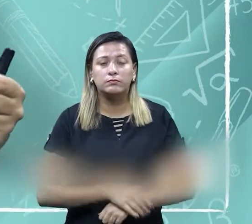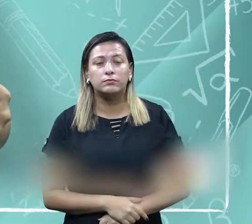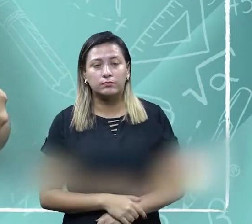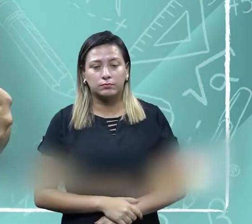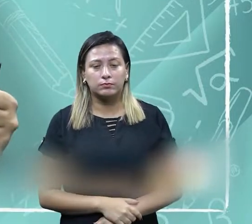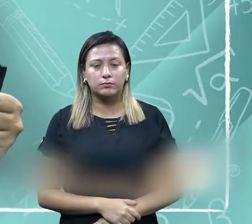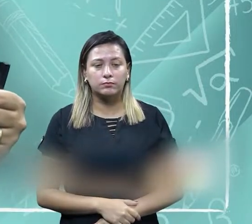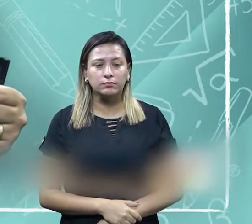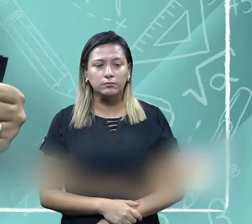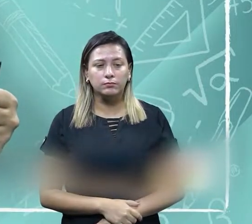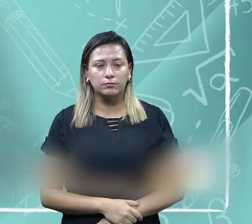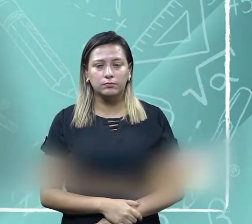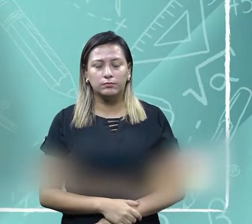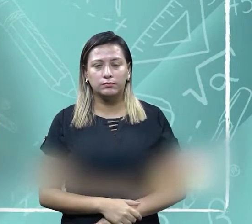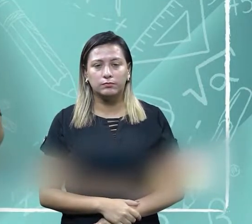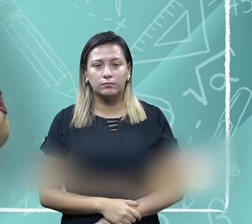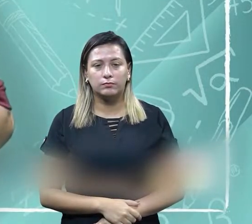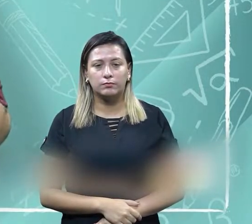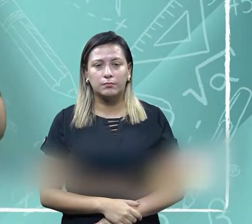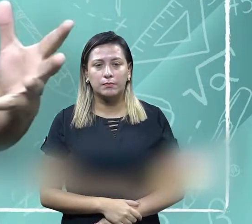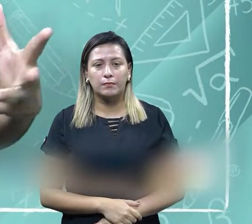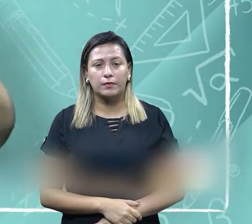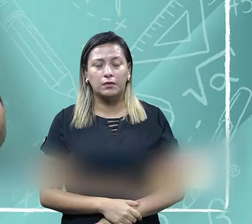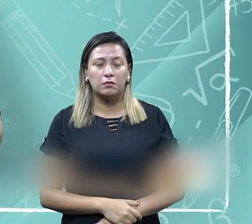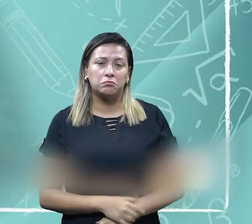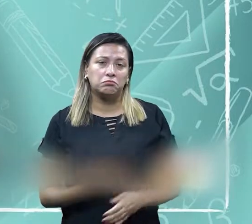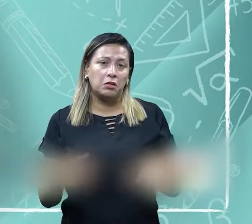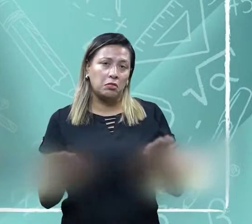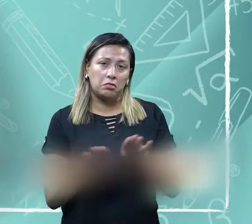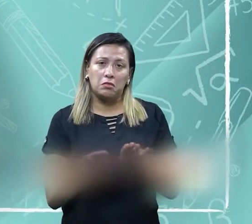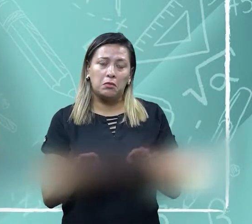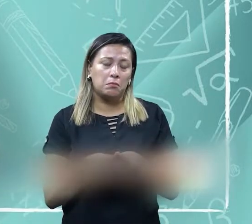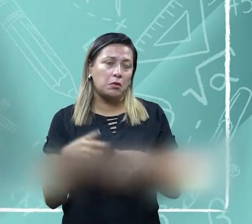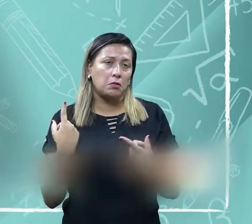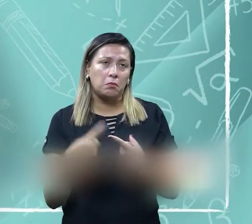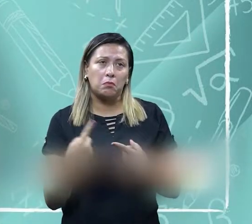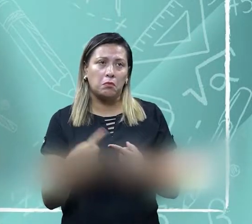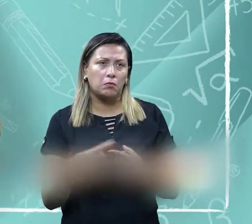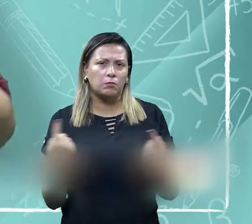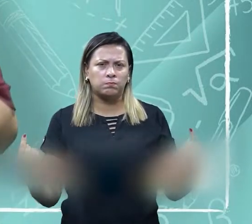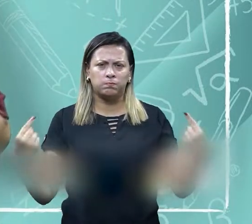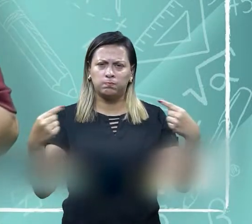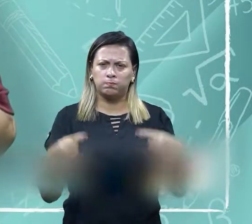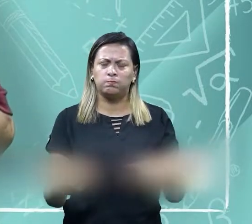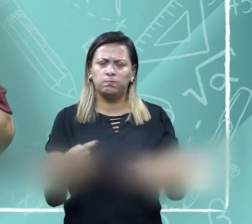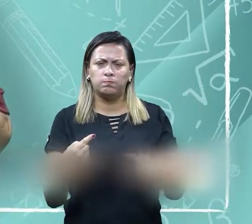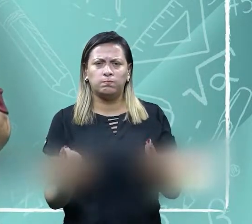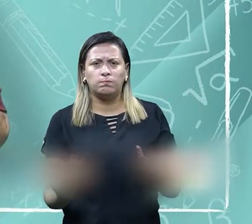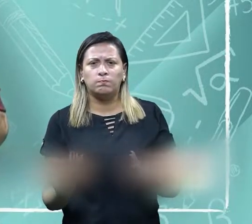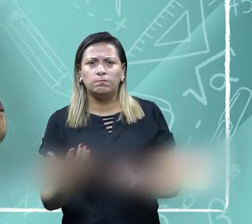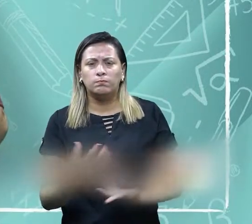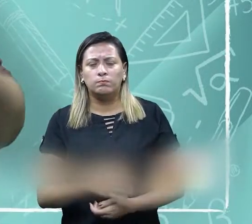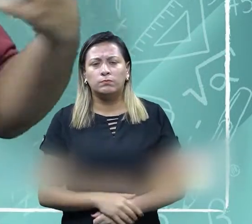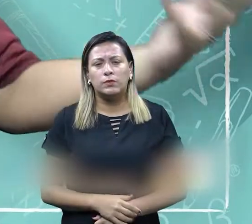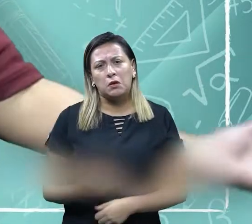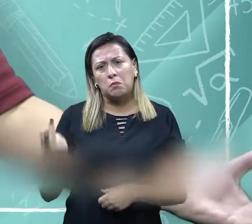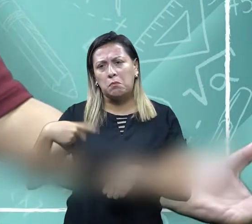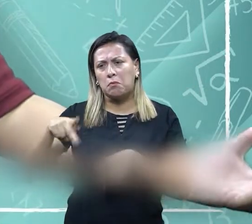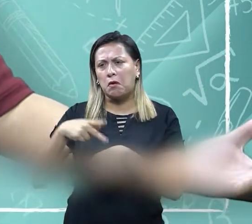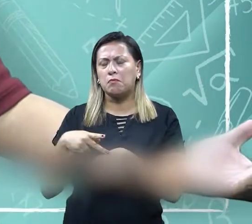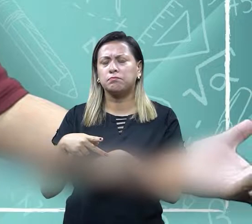ponto. Segundo, pode ser também até por rivalidade. Por exemplo, se um país entrou no